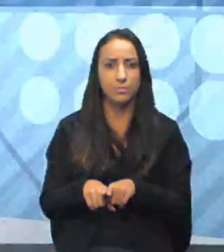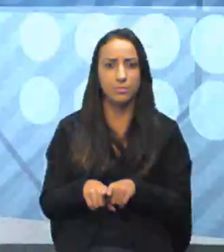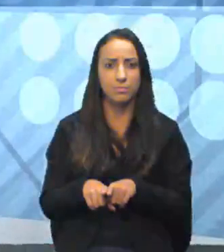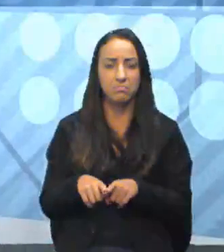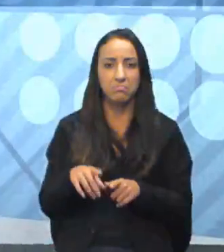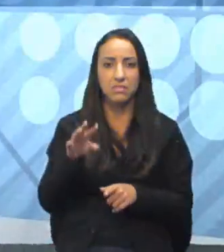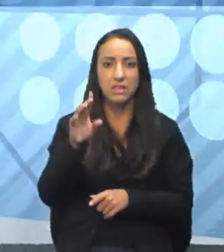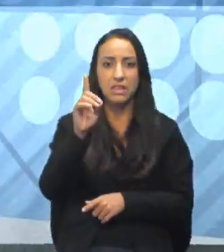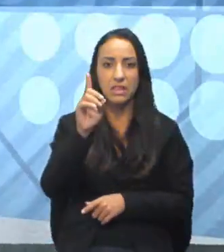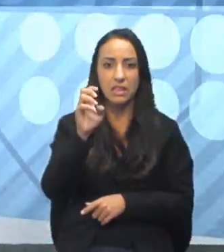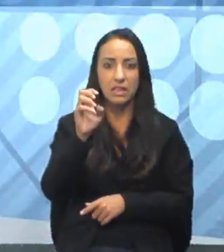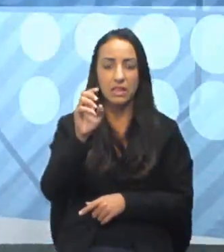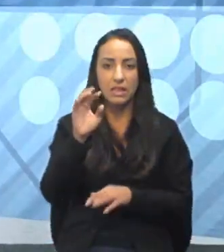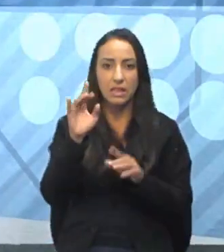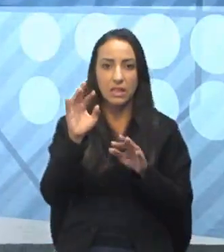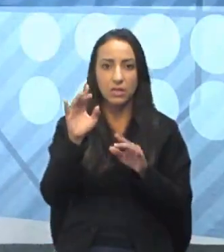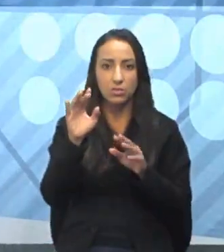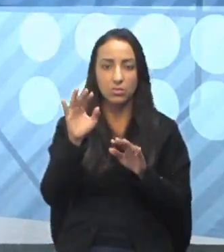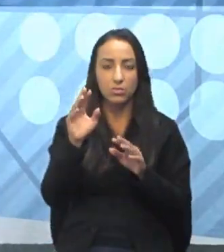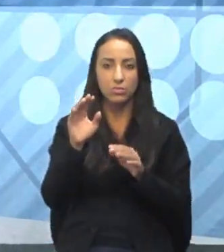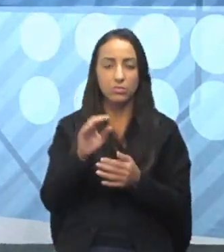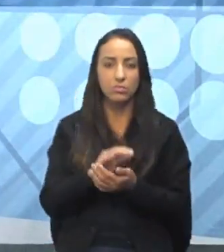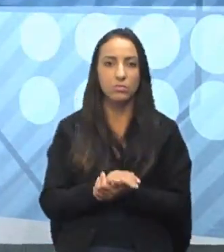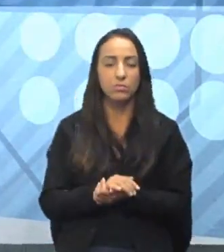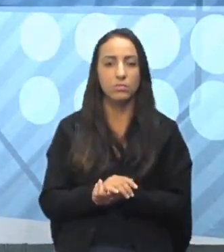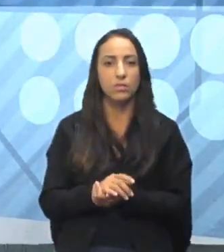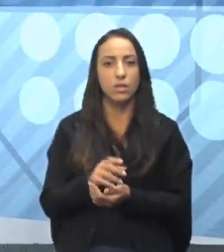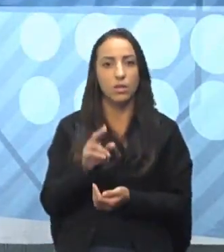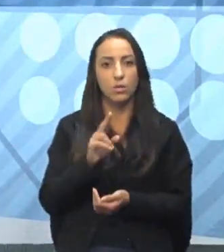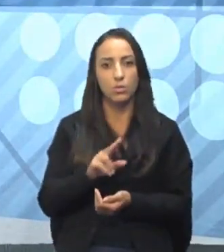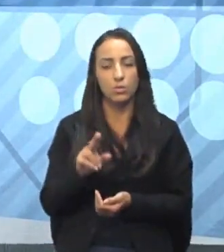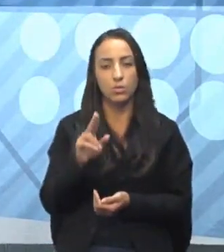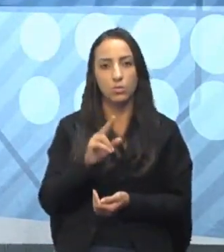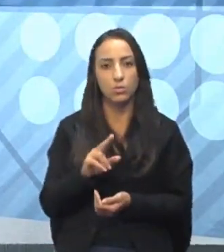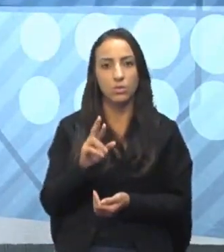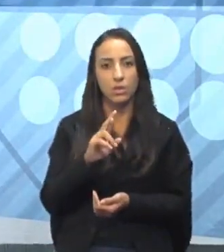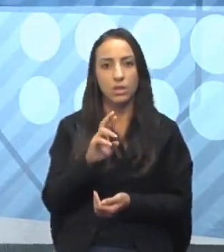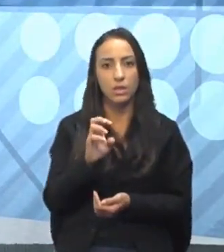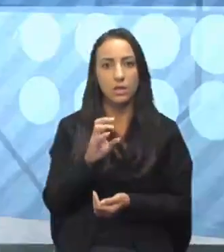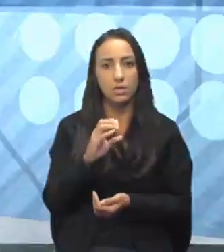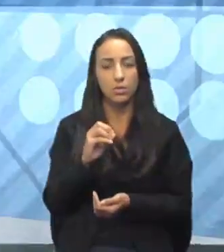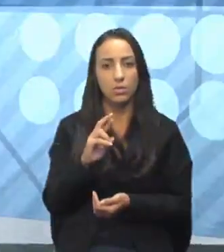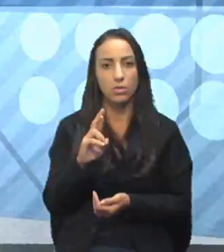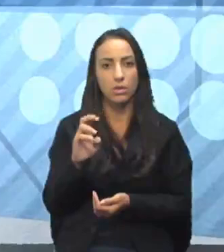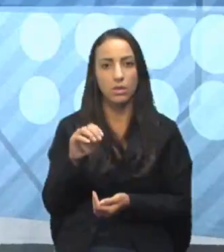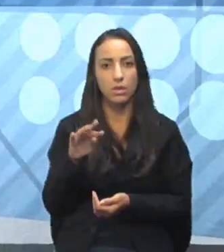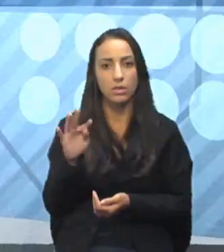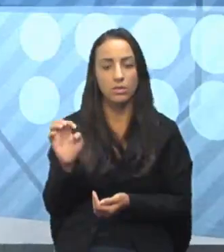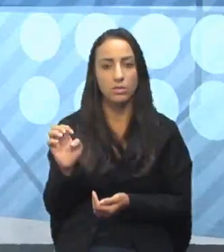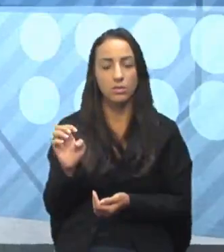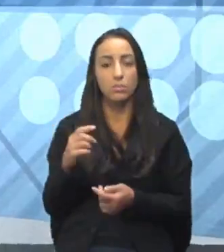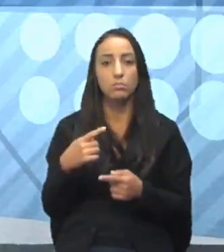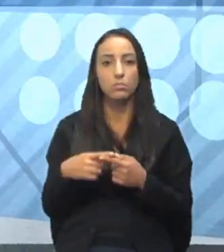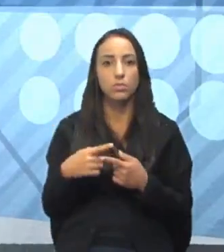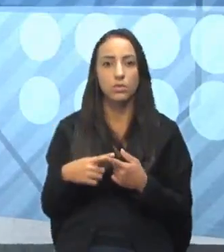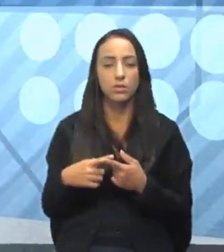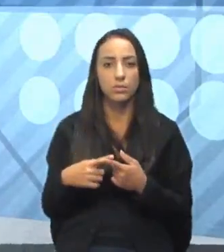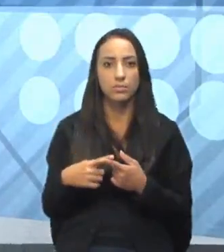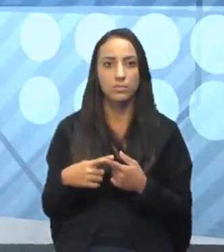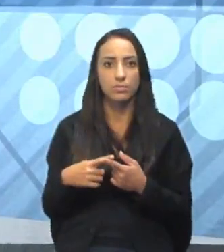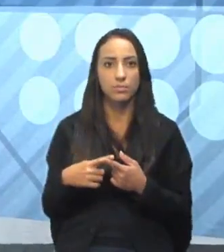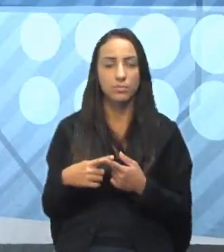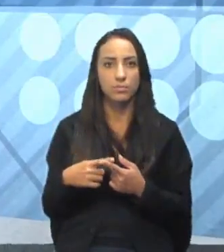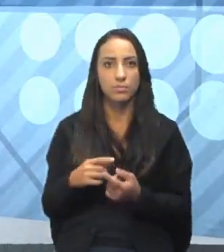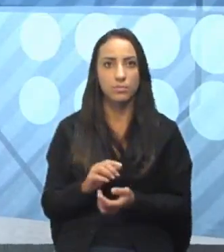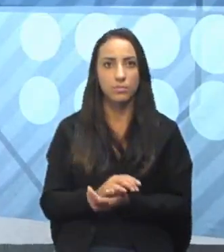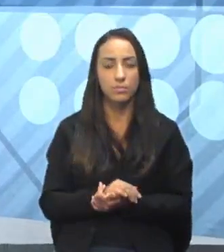algum dos dedos da mão ou do pé. Então, nós utilizamos esse tipo de bandagem justamente porque ele tem